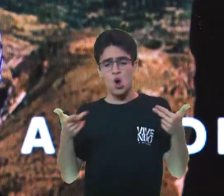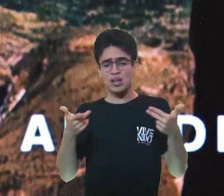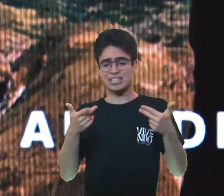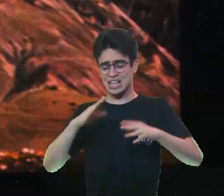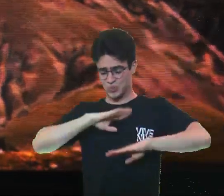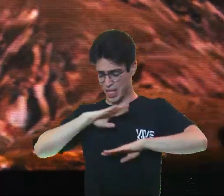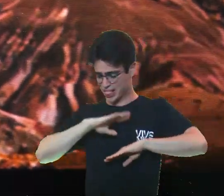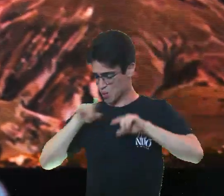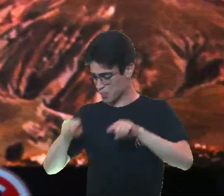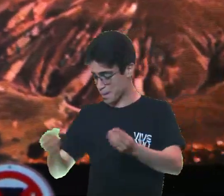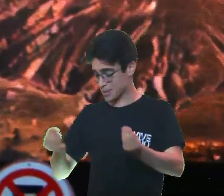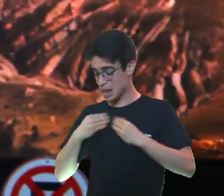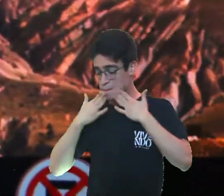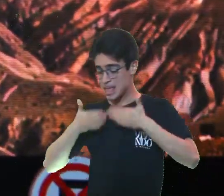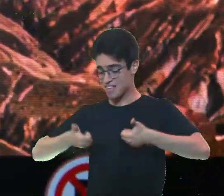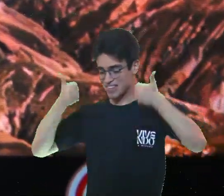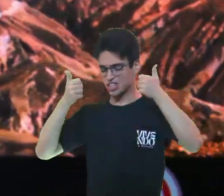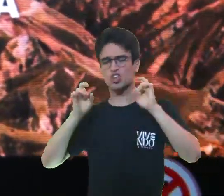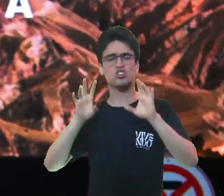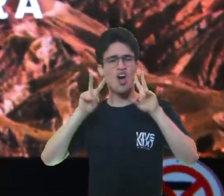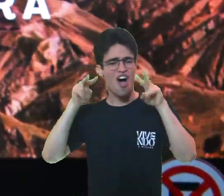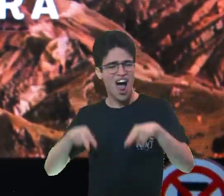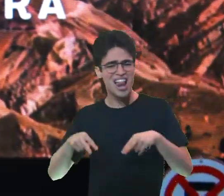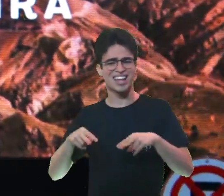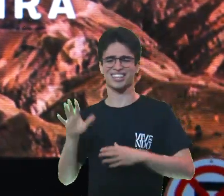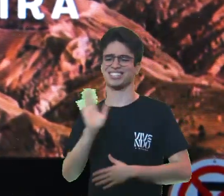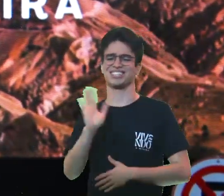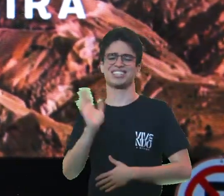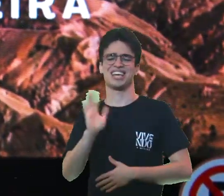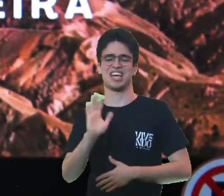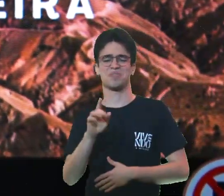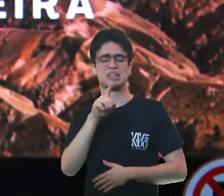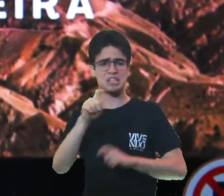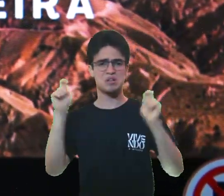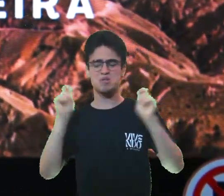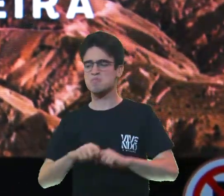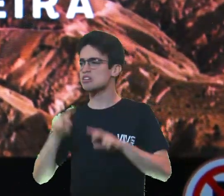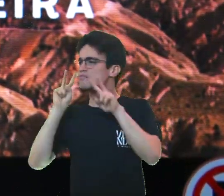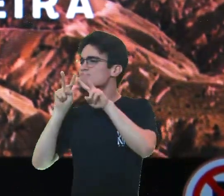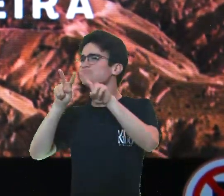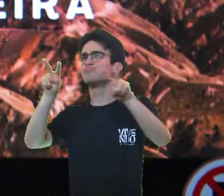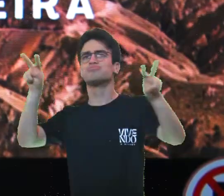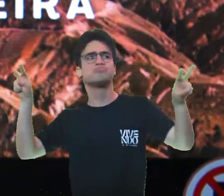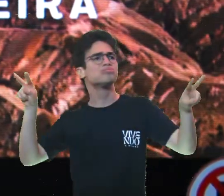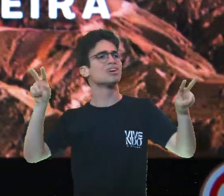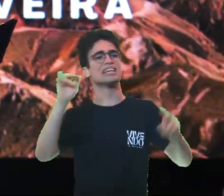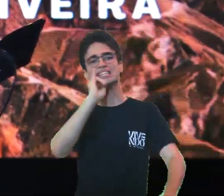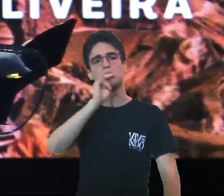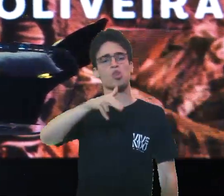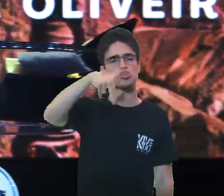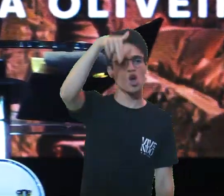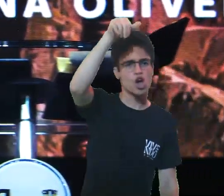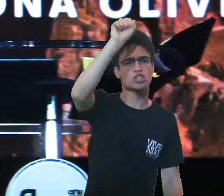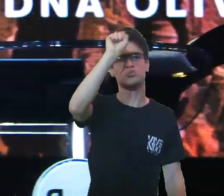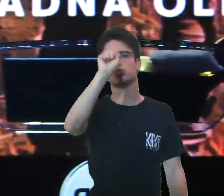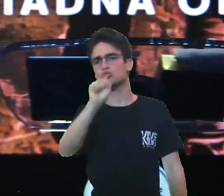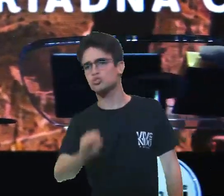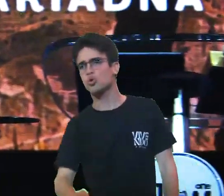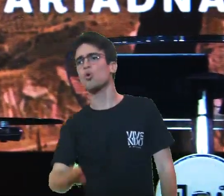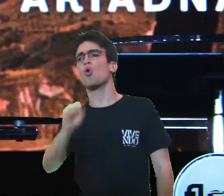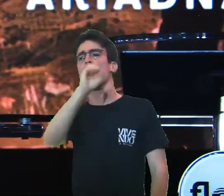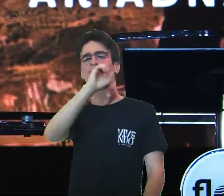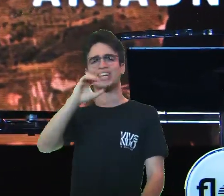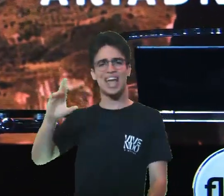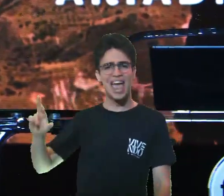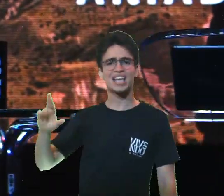trazer benefício para você. Estique o seu olhar para o norte, para o sul, para o oriente,